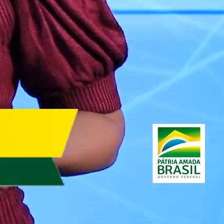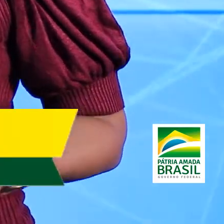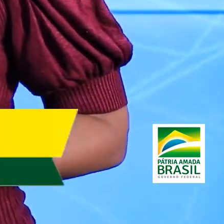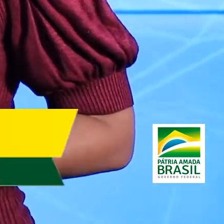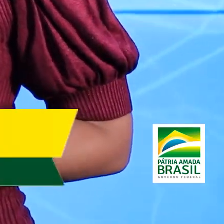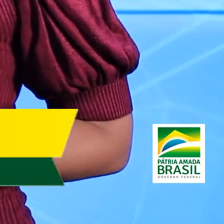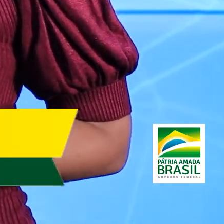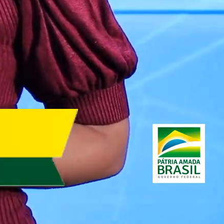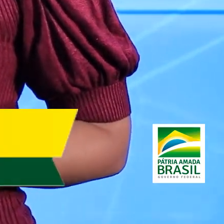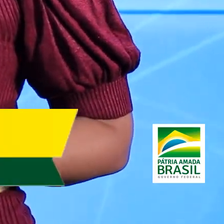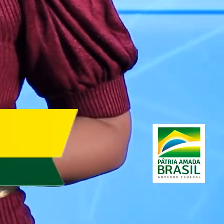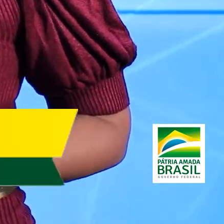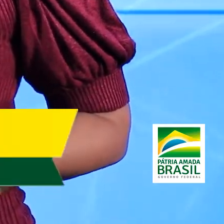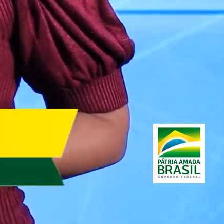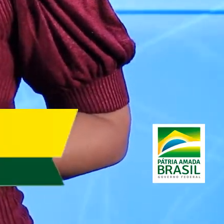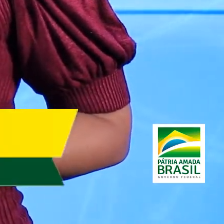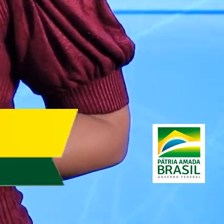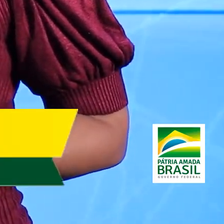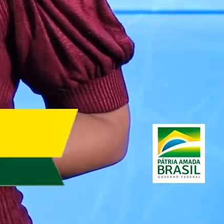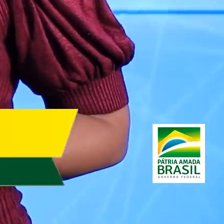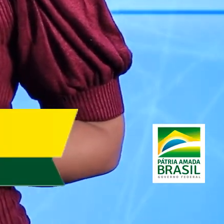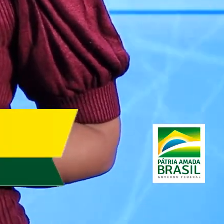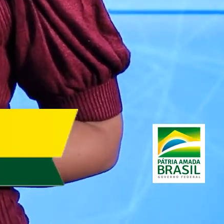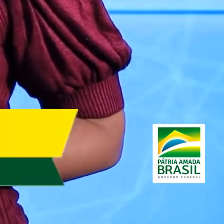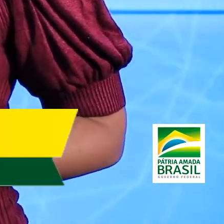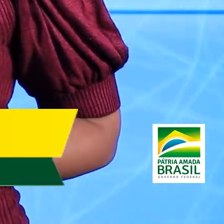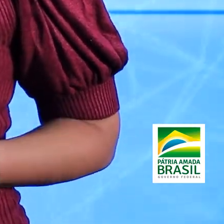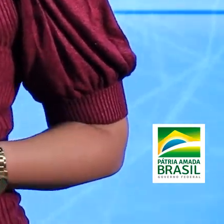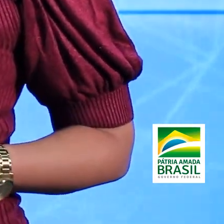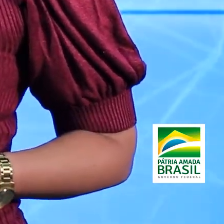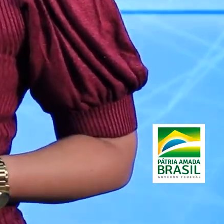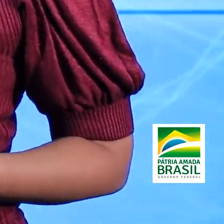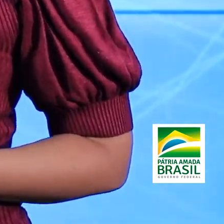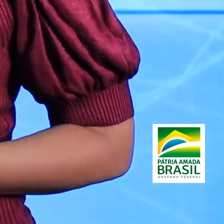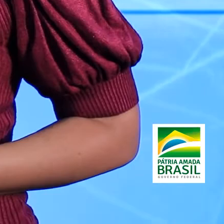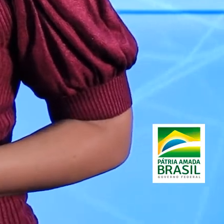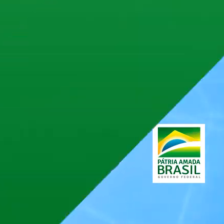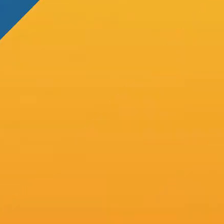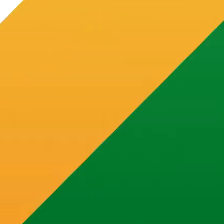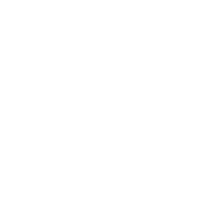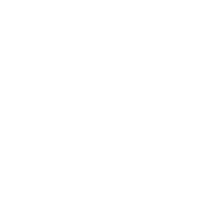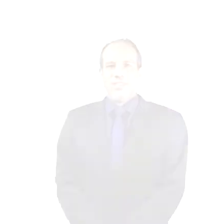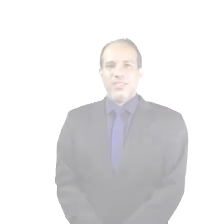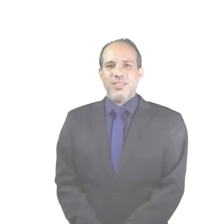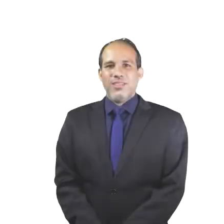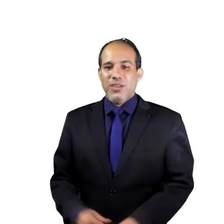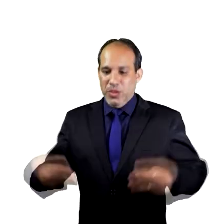só acessar o nosso site gov.br/MCTI. Até a próxima!